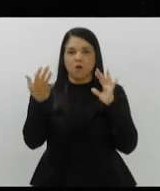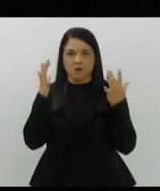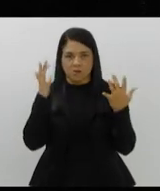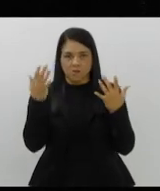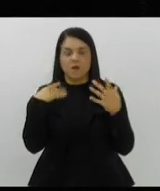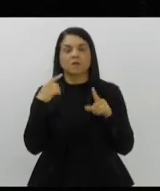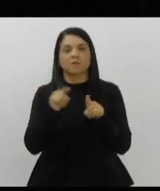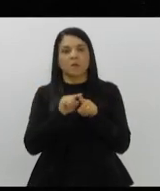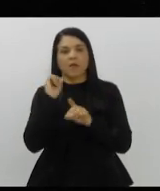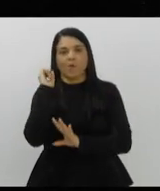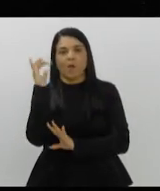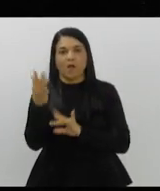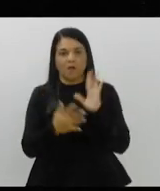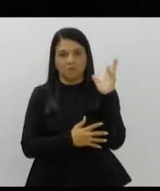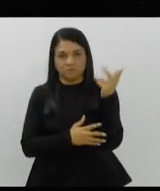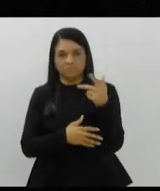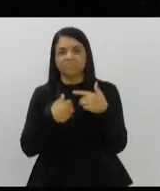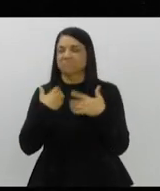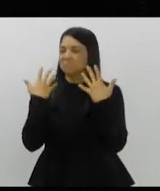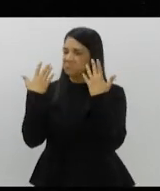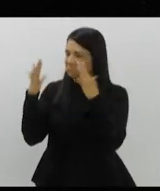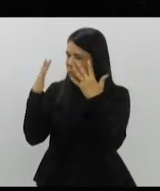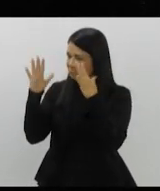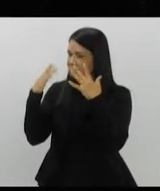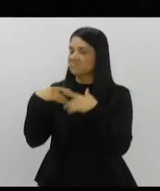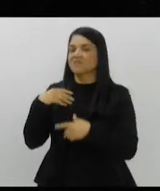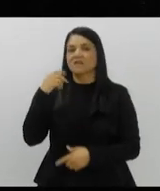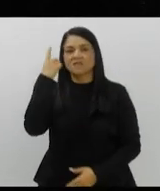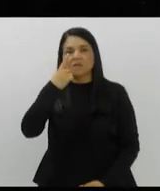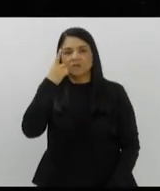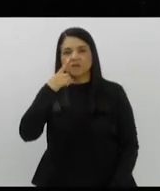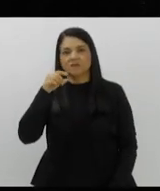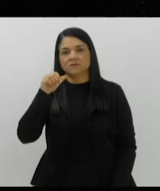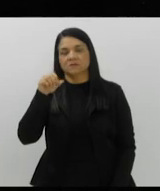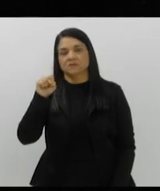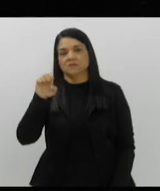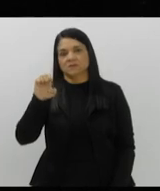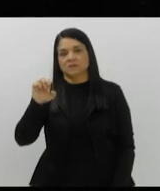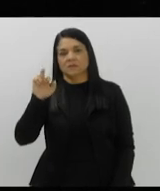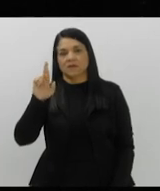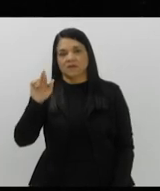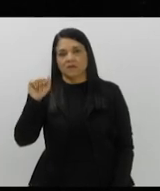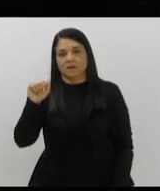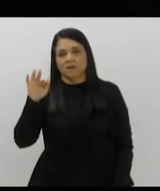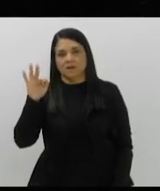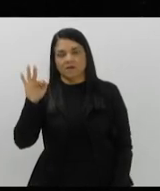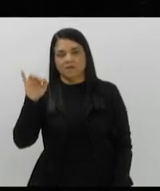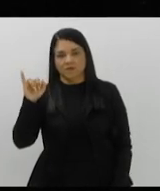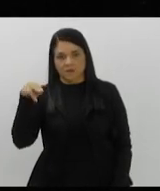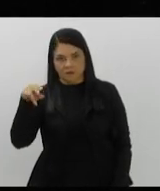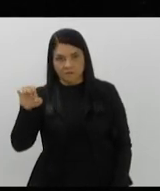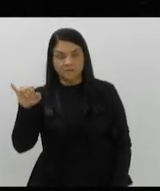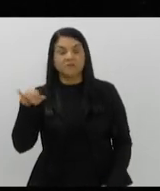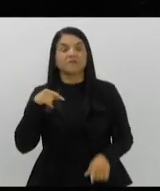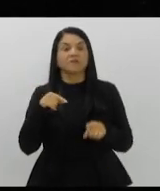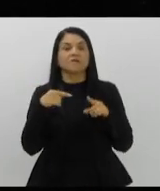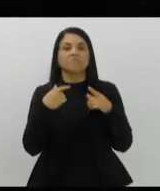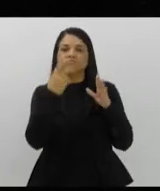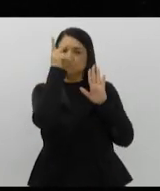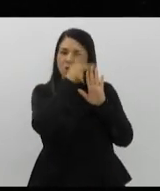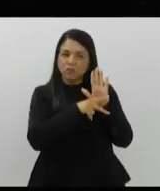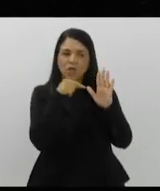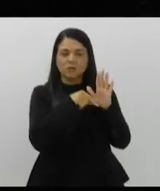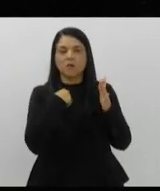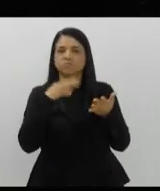parabéns, Serafini, me inscrevi aqui para defender o seu projeto e acusar aqueles que